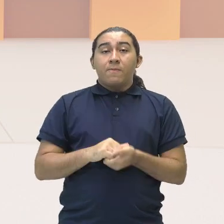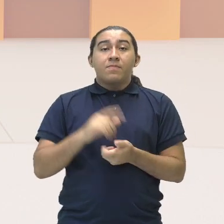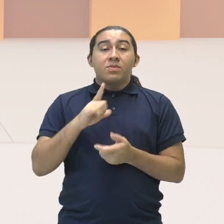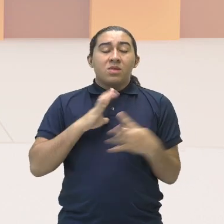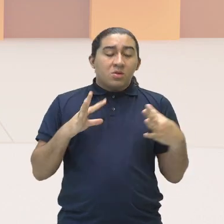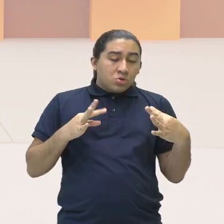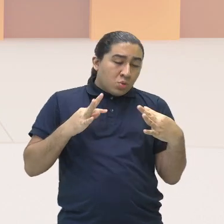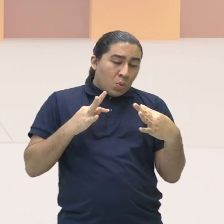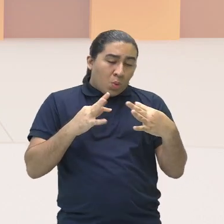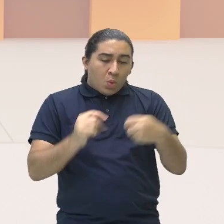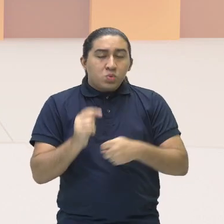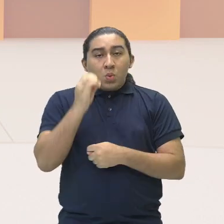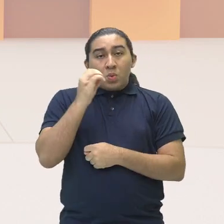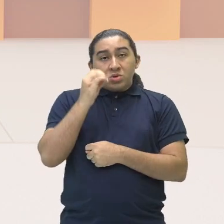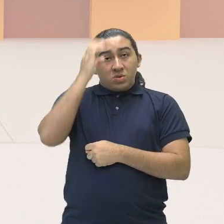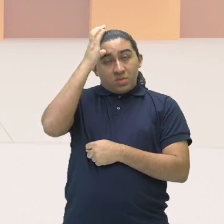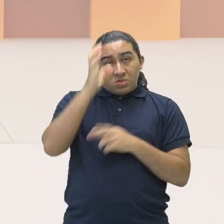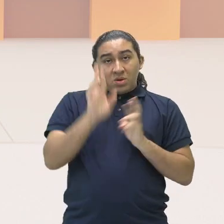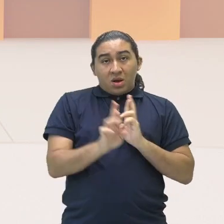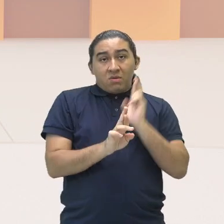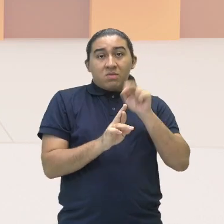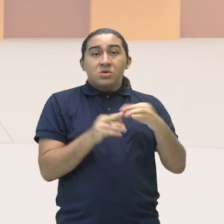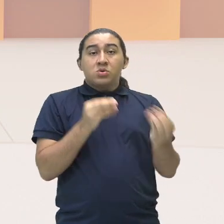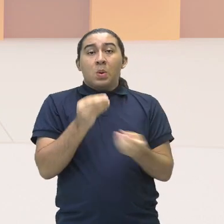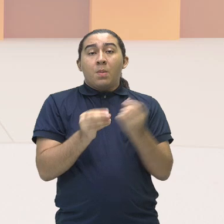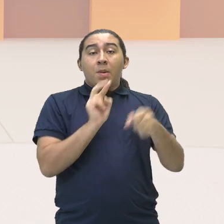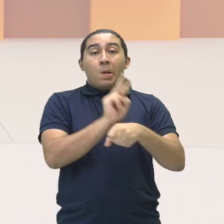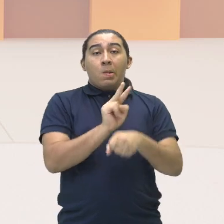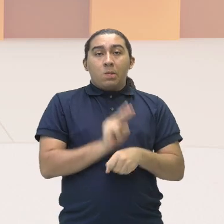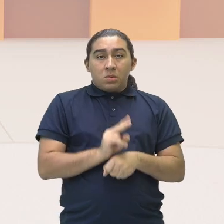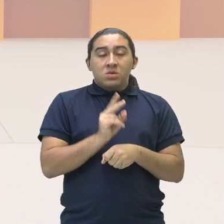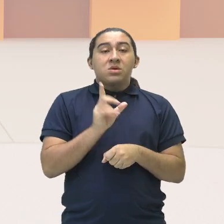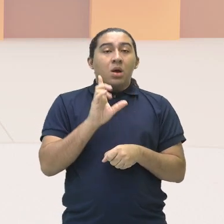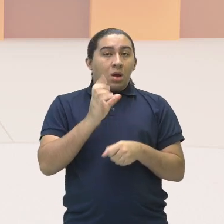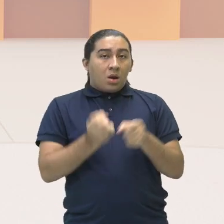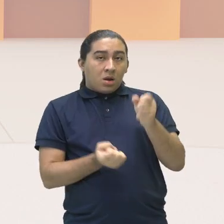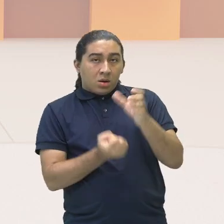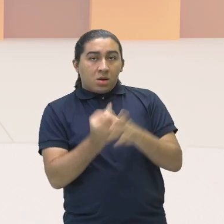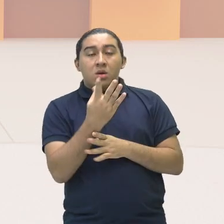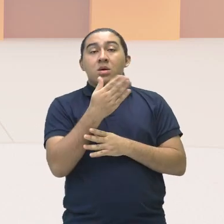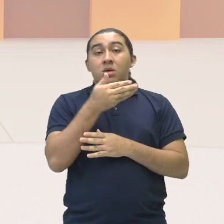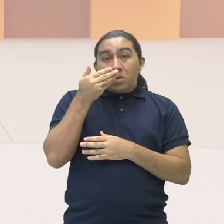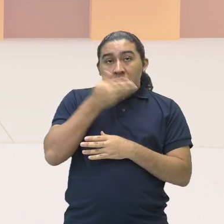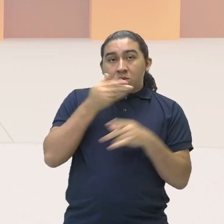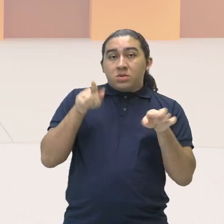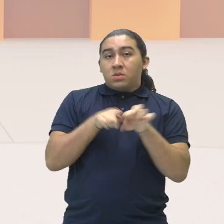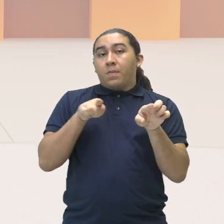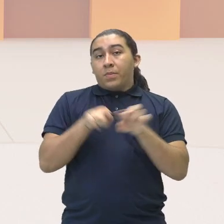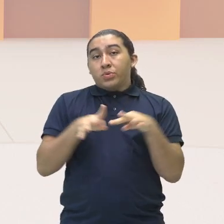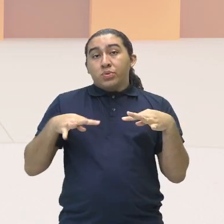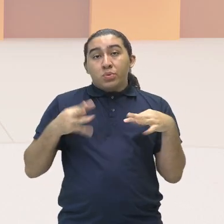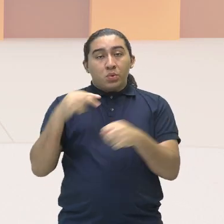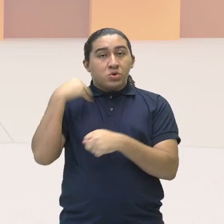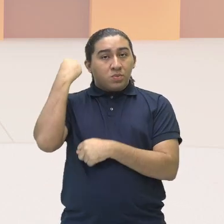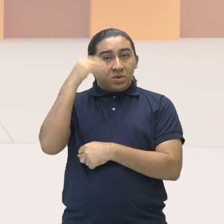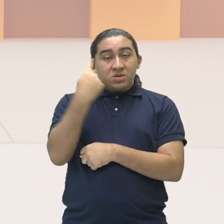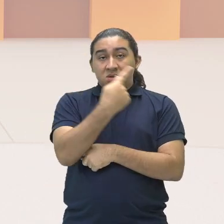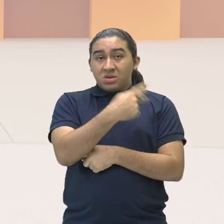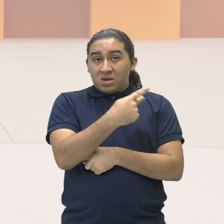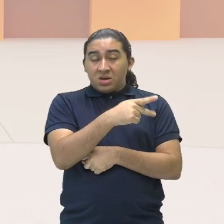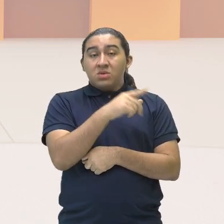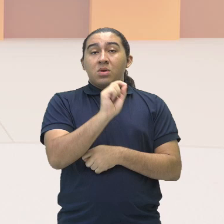o conhecimento sobre o cultivo da cana-de-açúcar, toda a sua experiência para as suas colônias